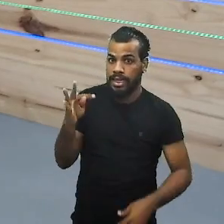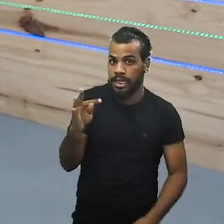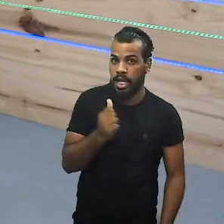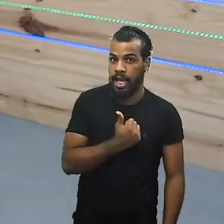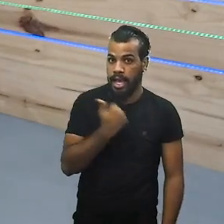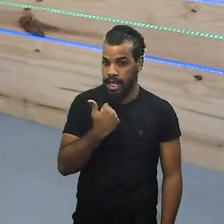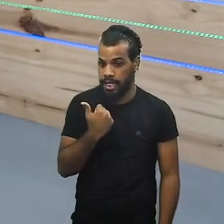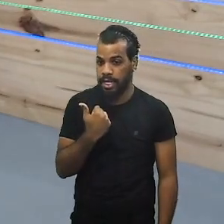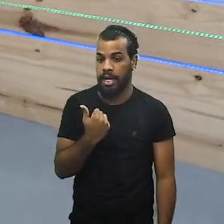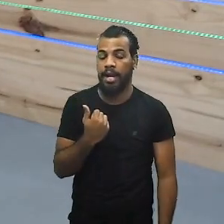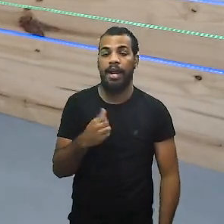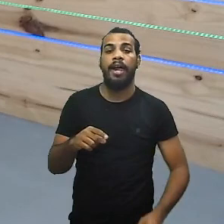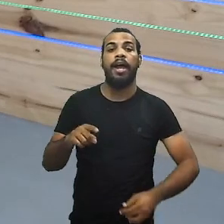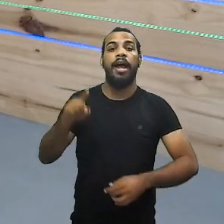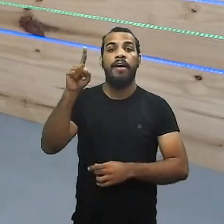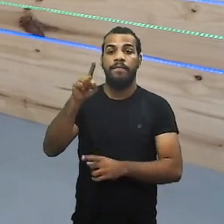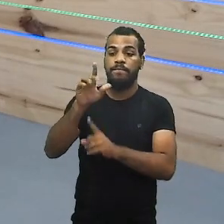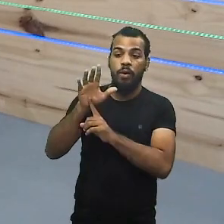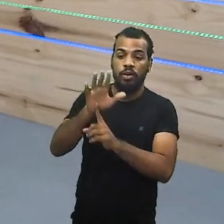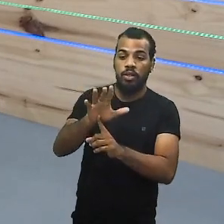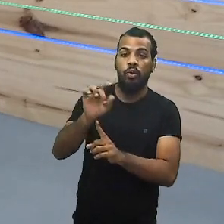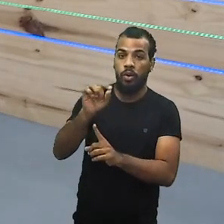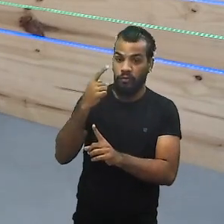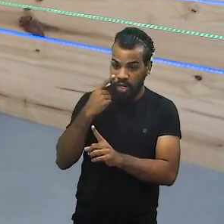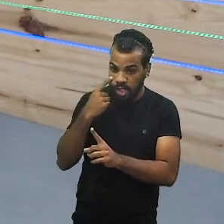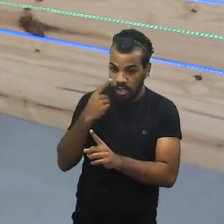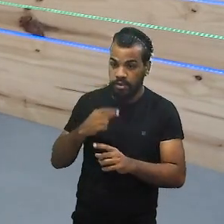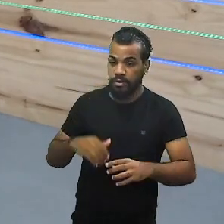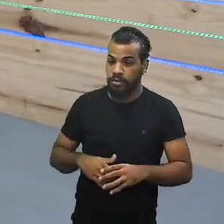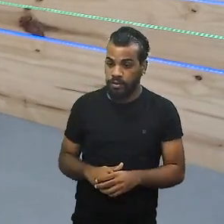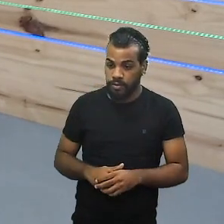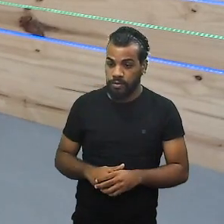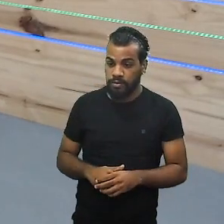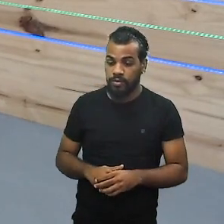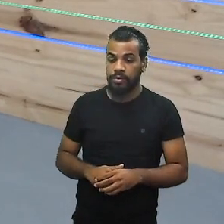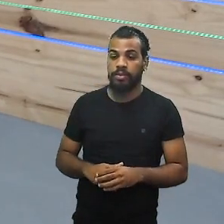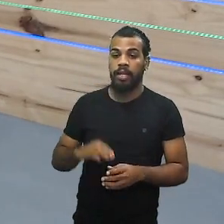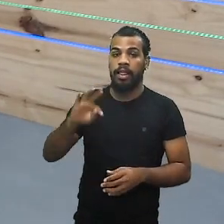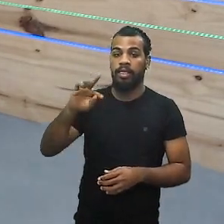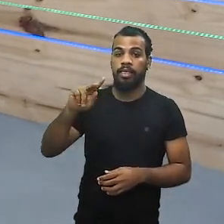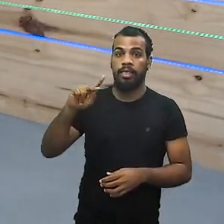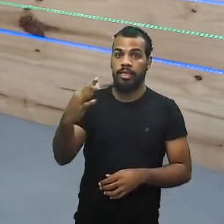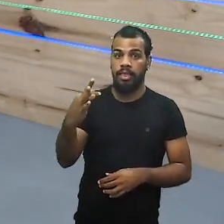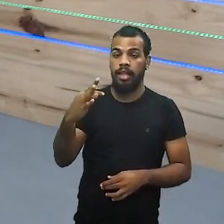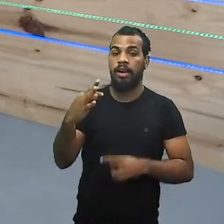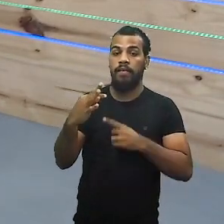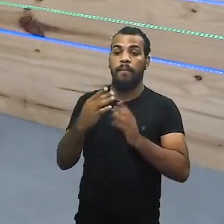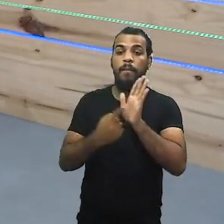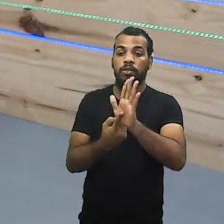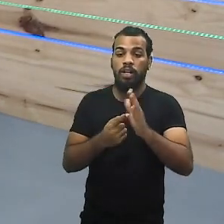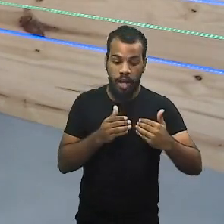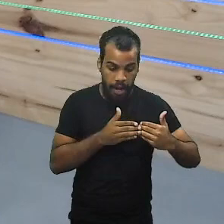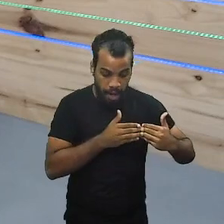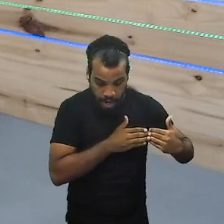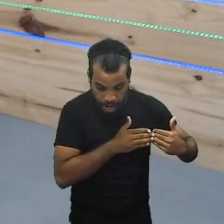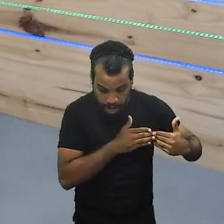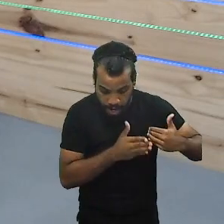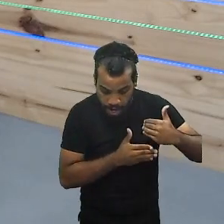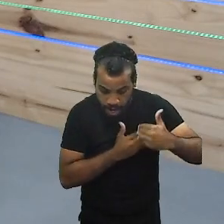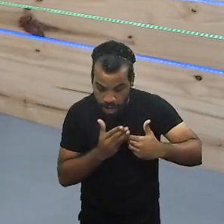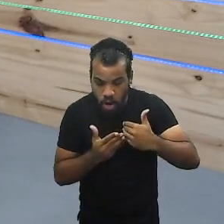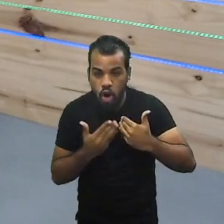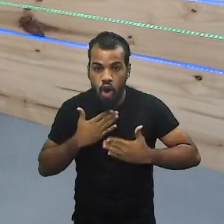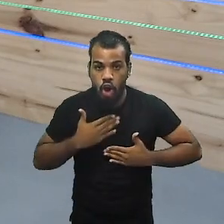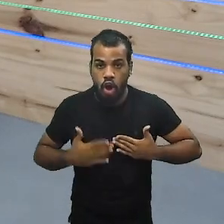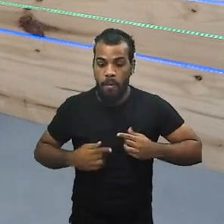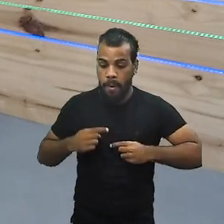heterotrófica, ela vai mostrar, veja, como é que o ser vivo evoluiu a partir da evolução molecular